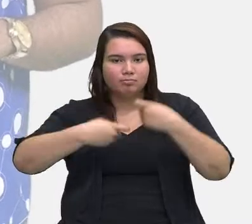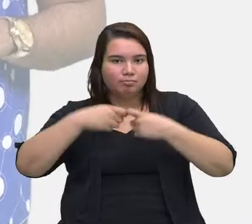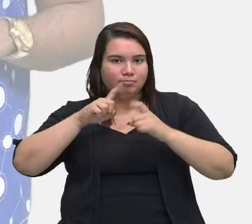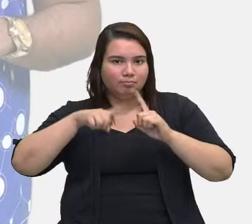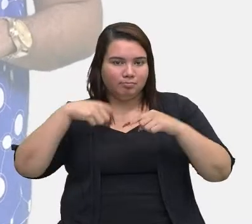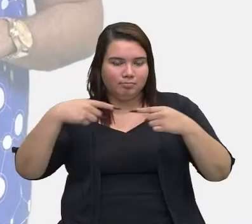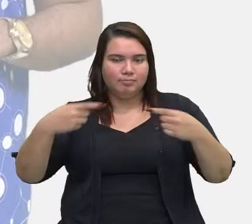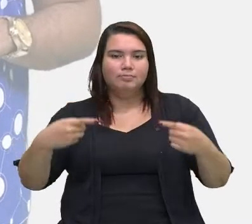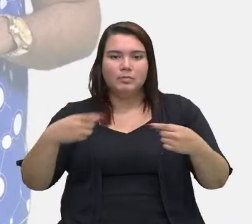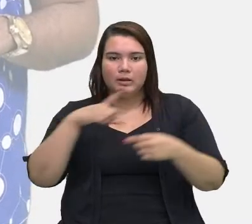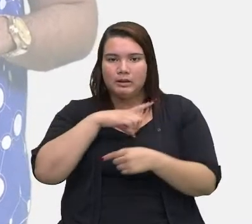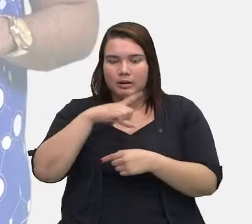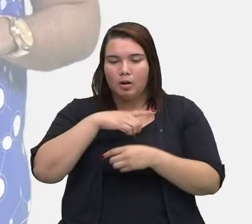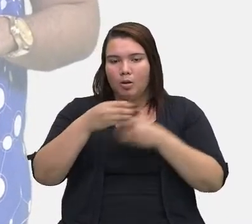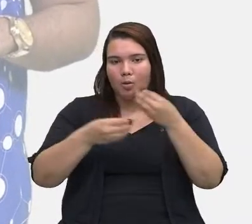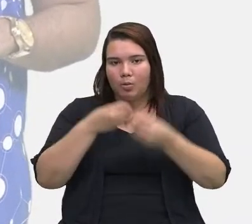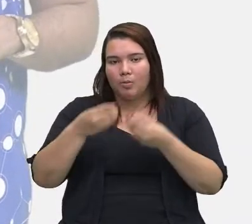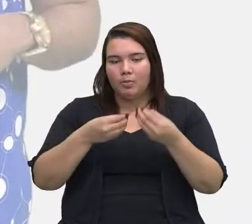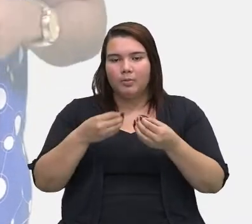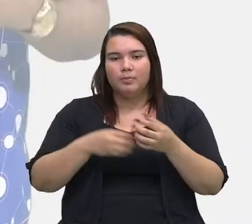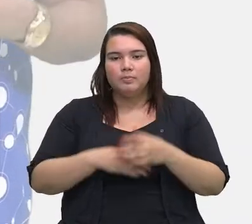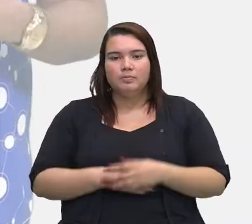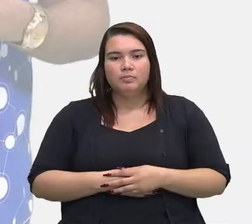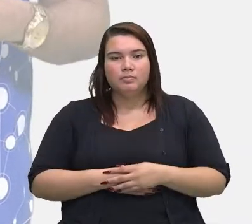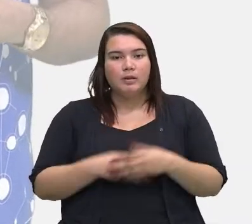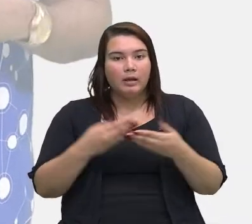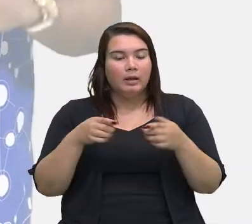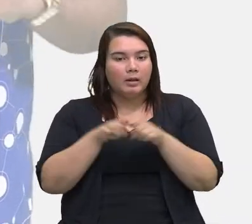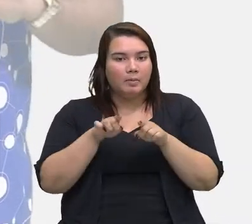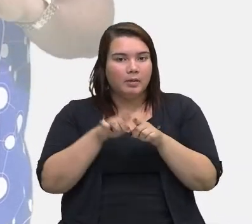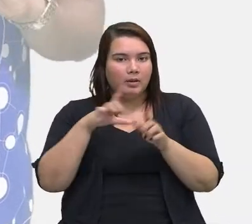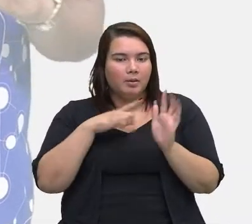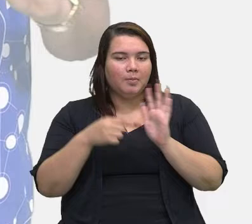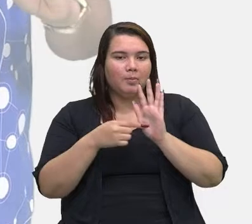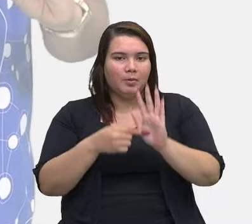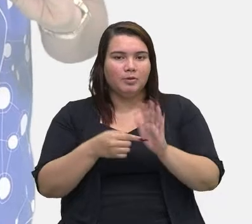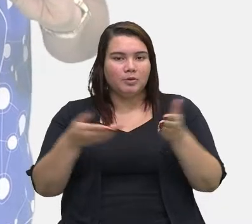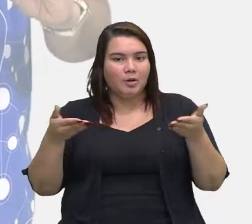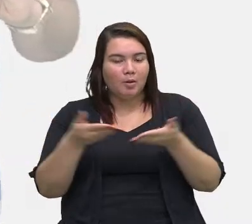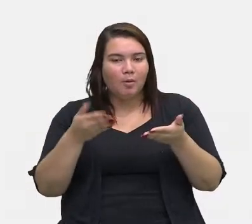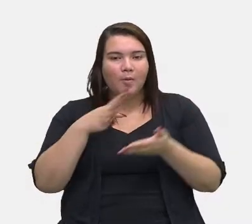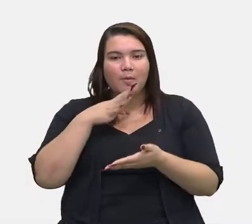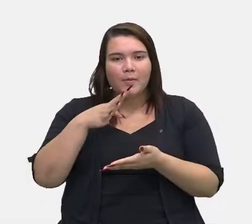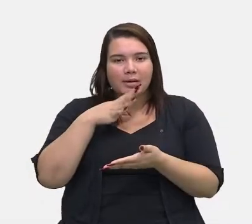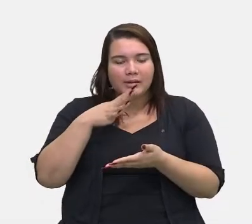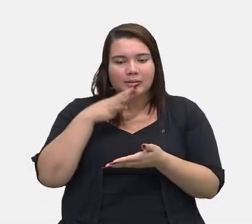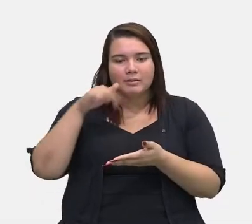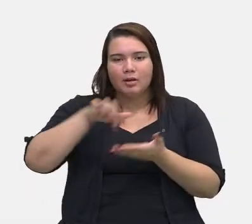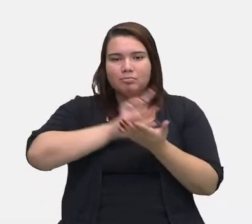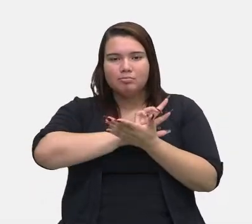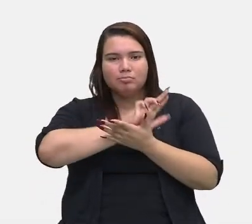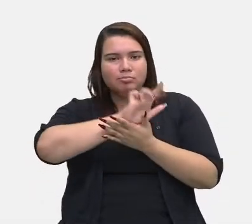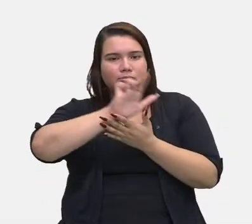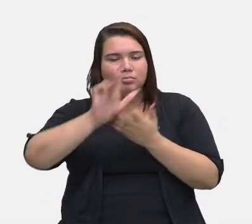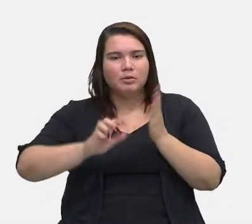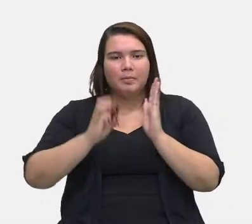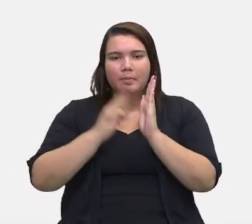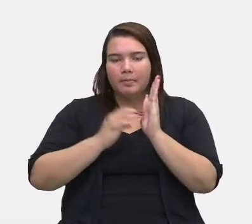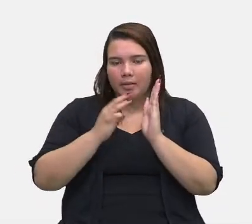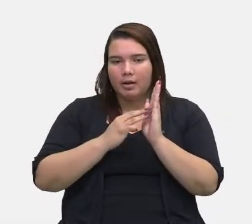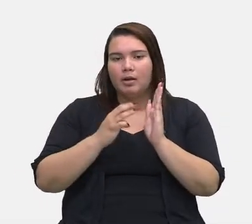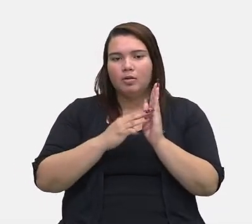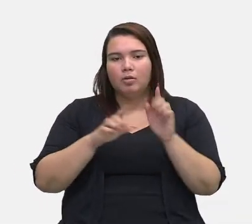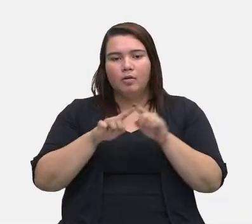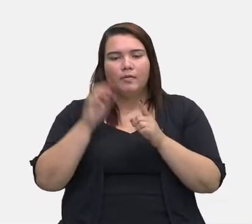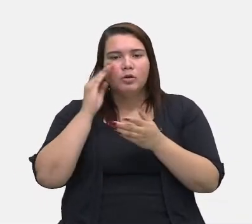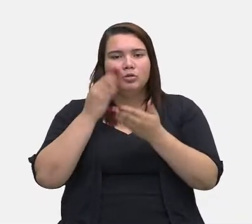disseminação de infecções sexualmente transmissíveis, as ISTs. Então a gente vai conhecer um pouco mais dessa diversidade de métodos, vamos ver um